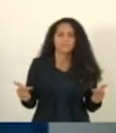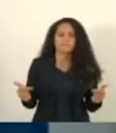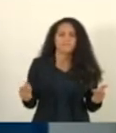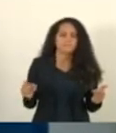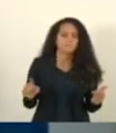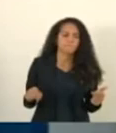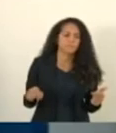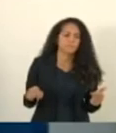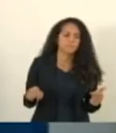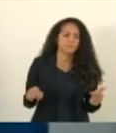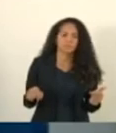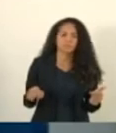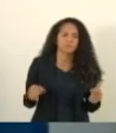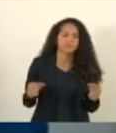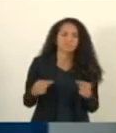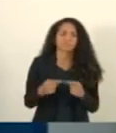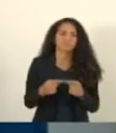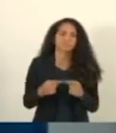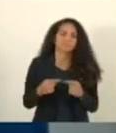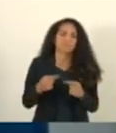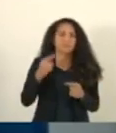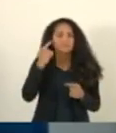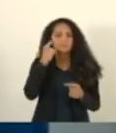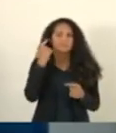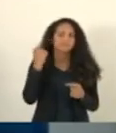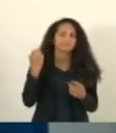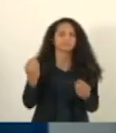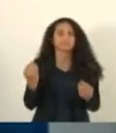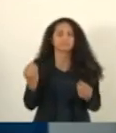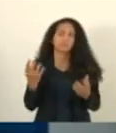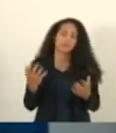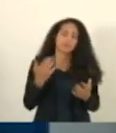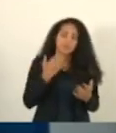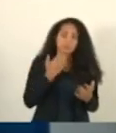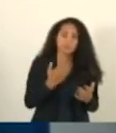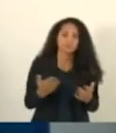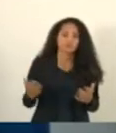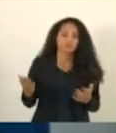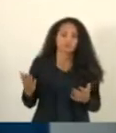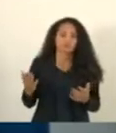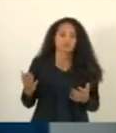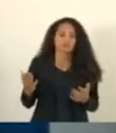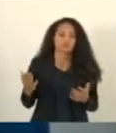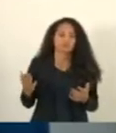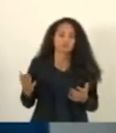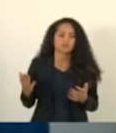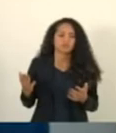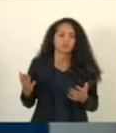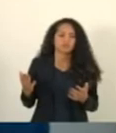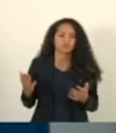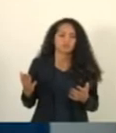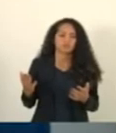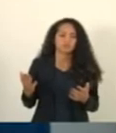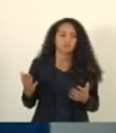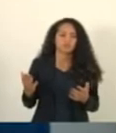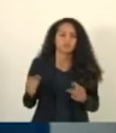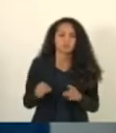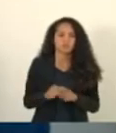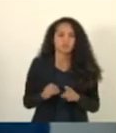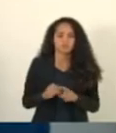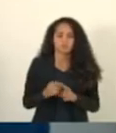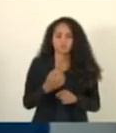assim, não tem pertinência a pensá-los. Eu queria solicitar aí esse desapensamento e também